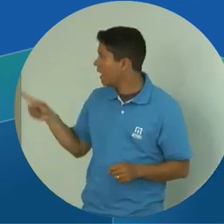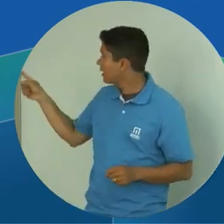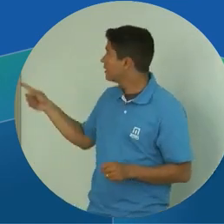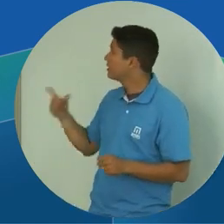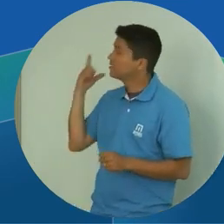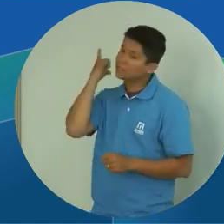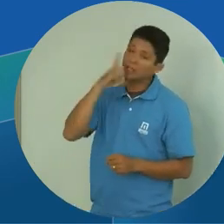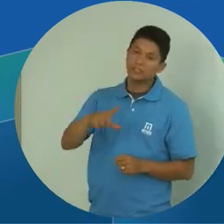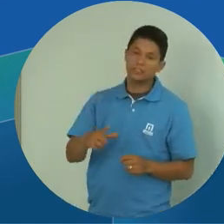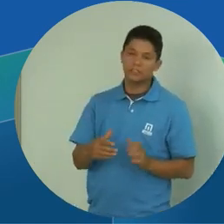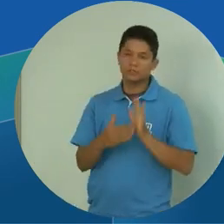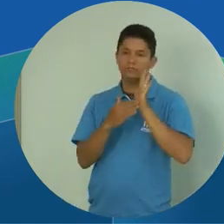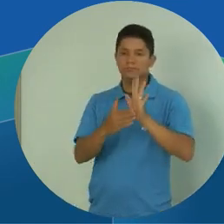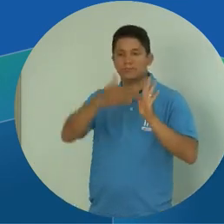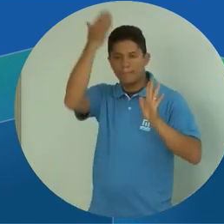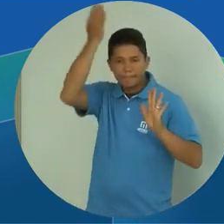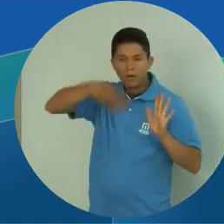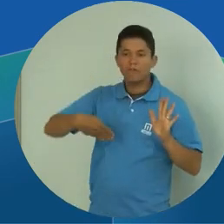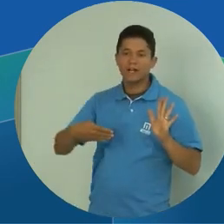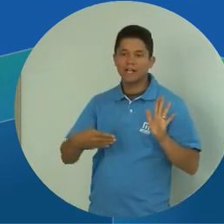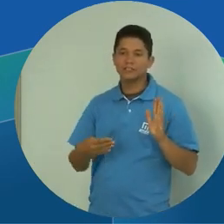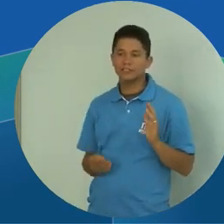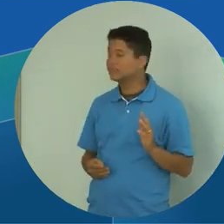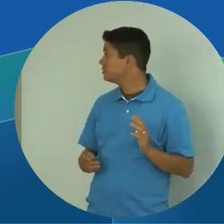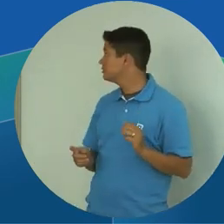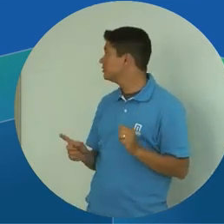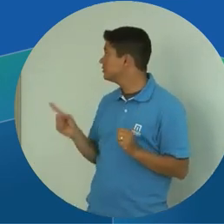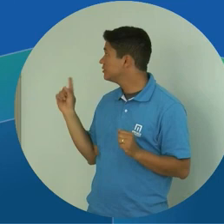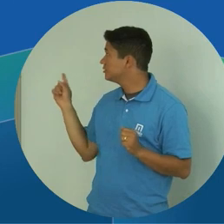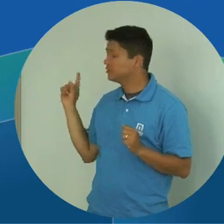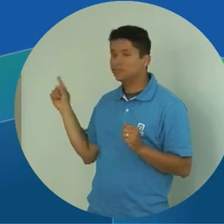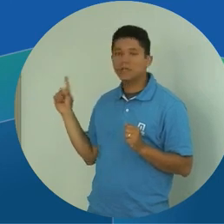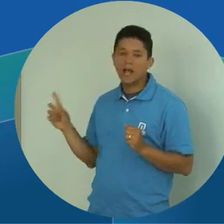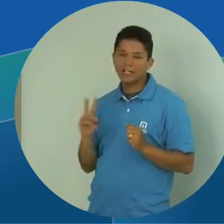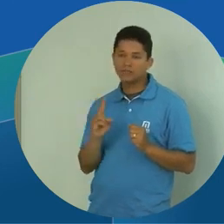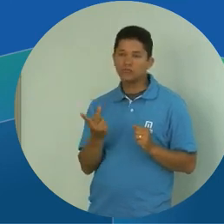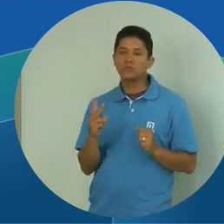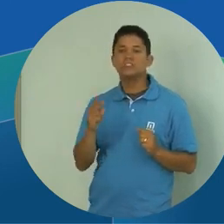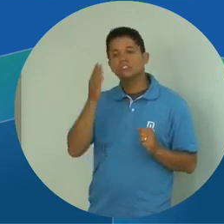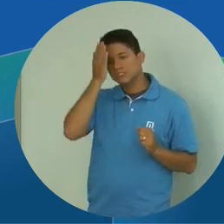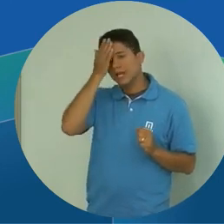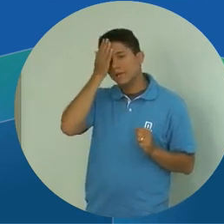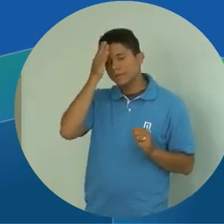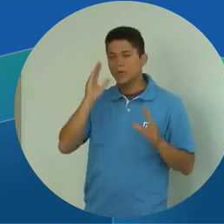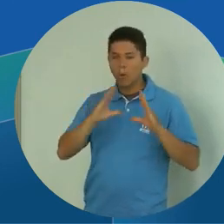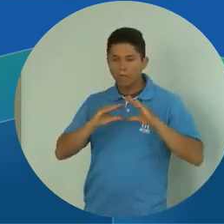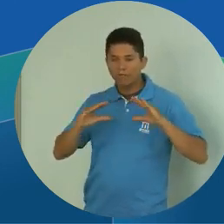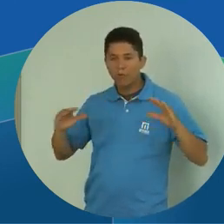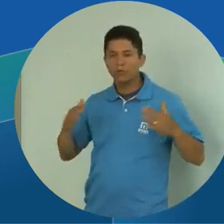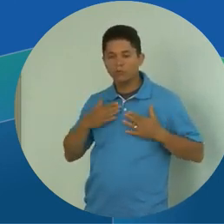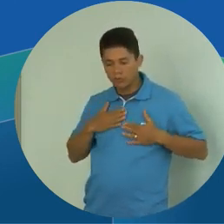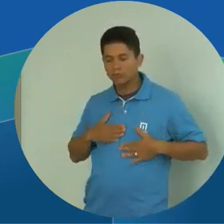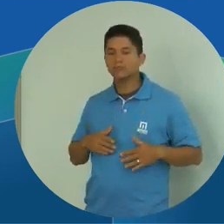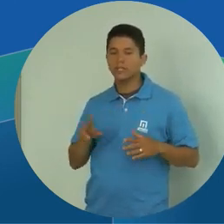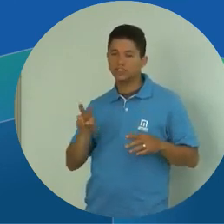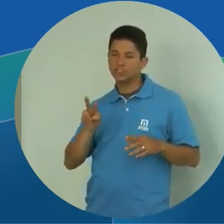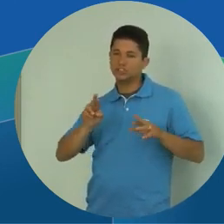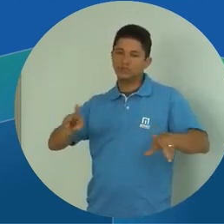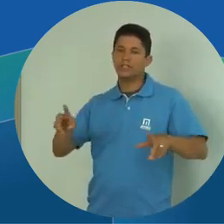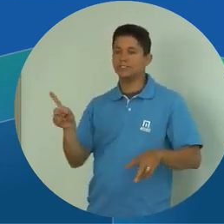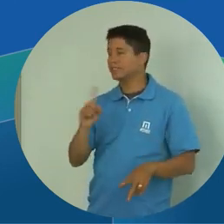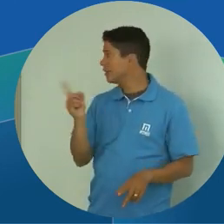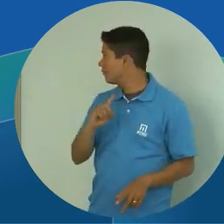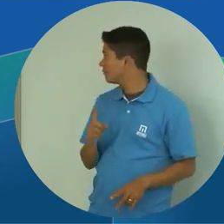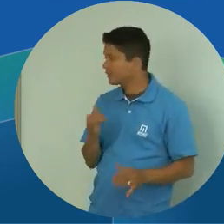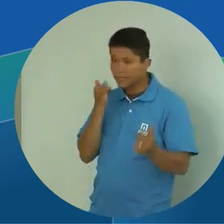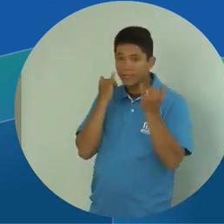garantia e um conforto muito grande, porque as duas partes sabem que aquilo ali não tem diferença. Dá